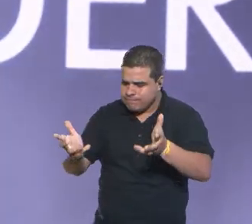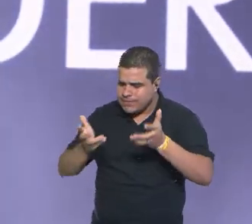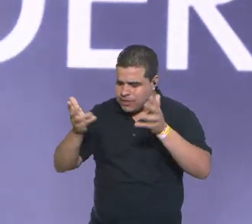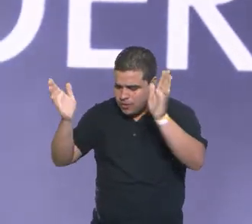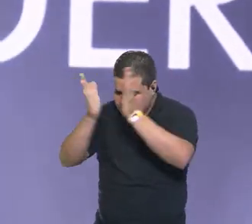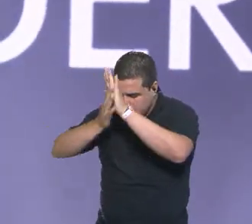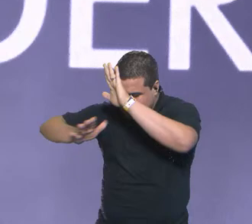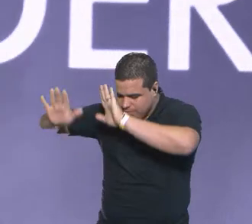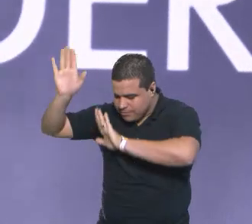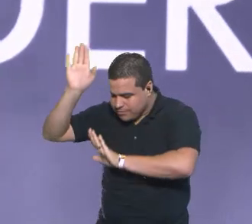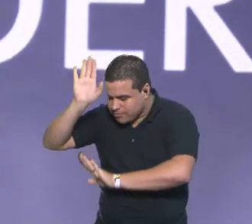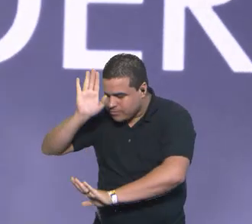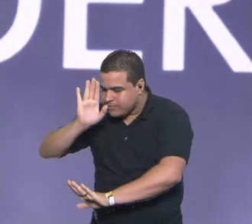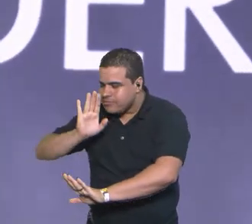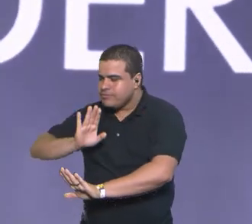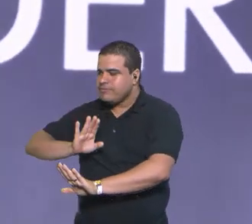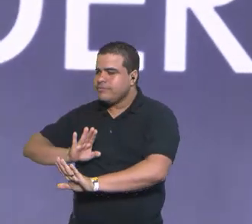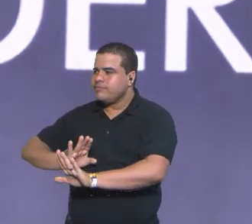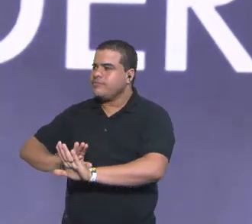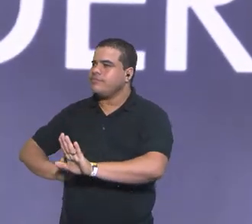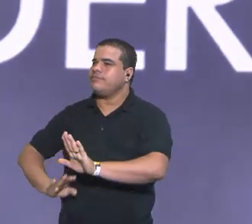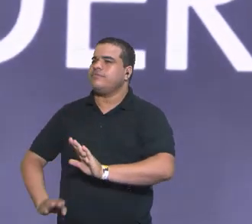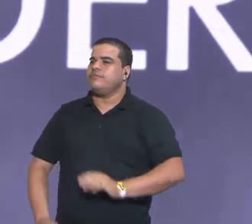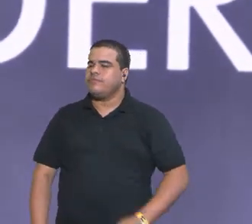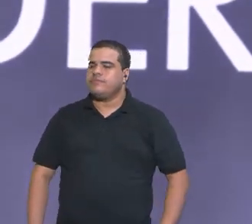disposto a te Adorar